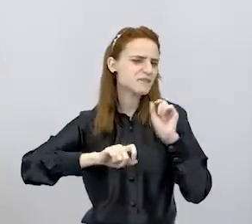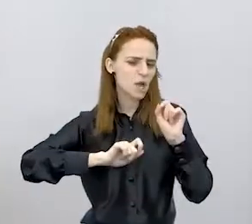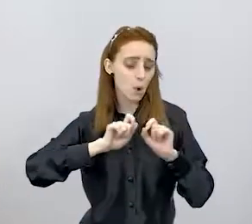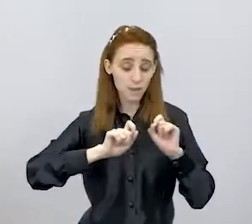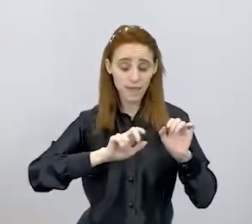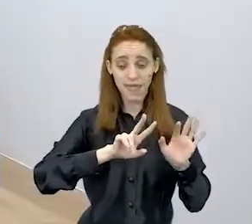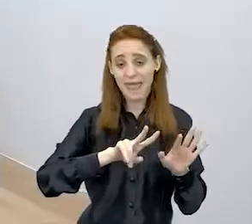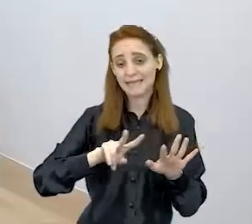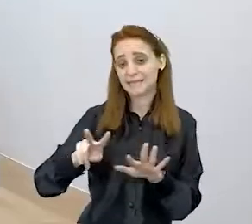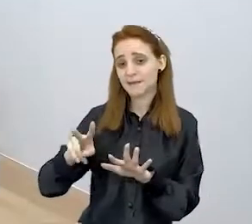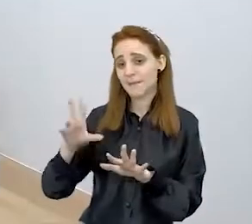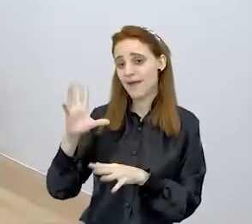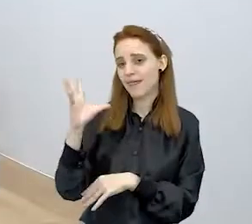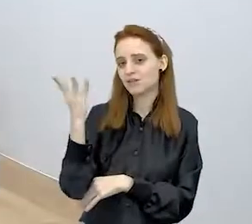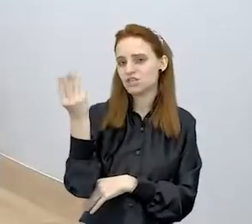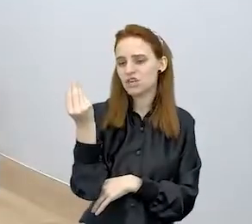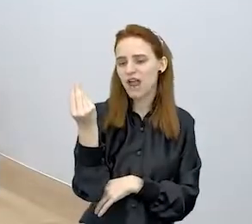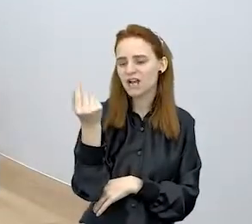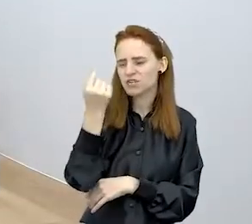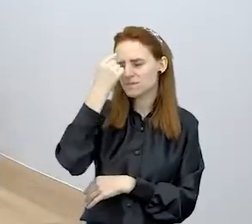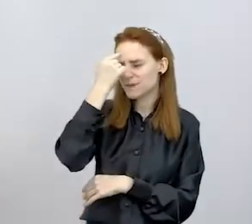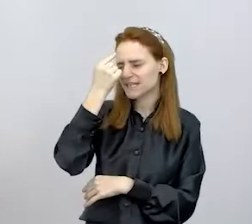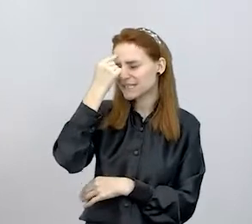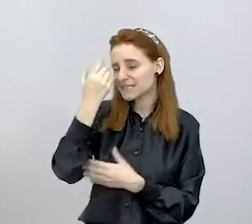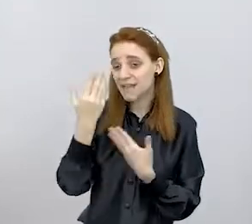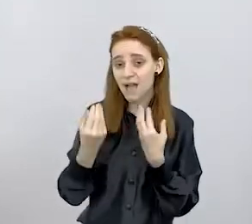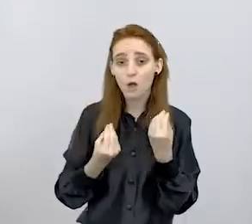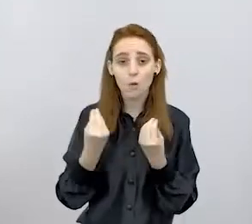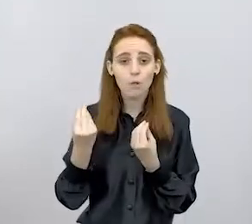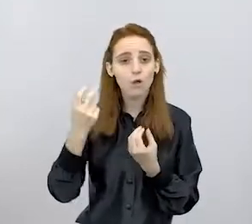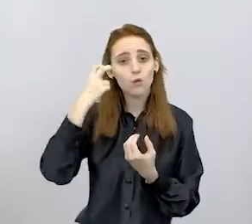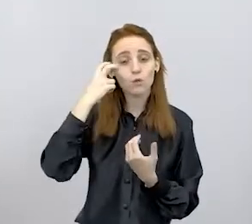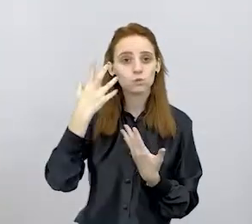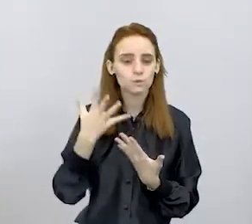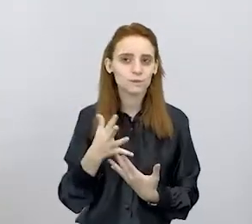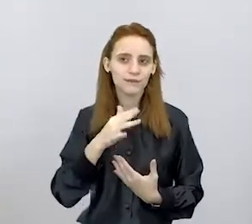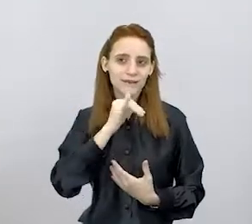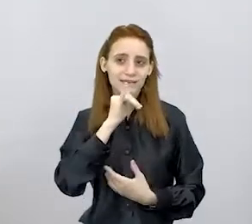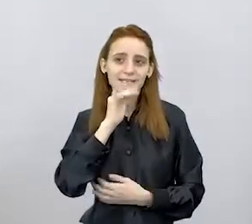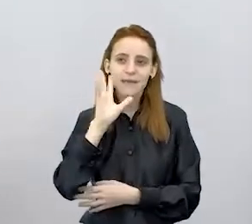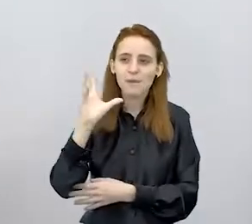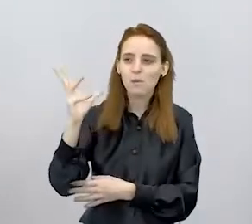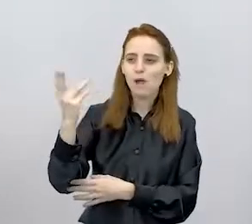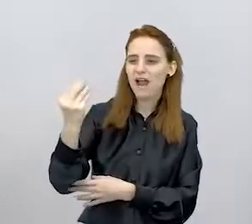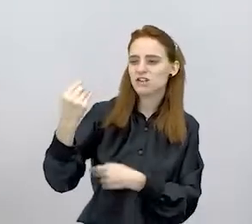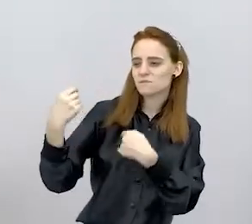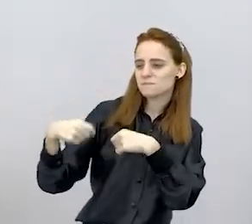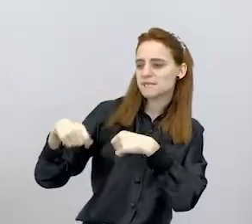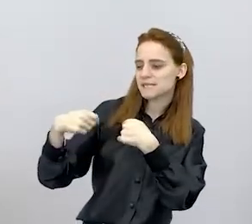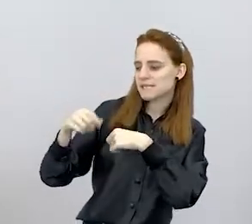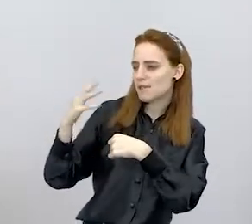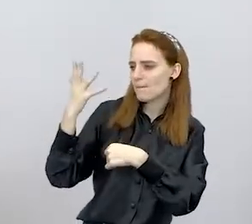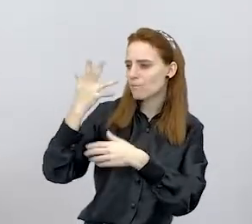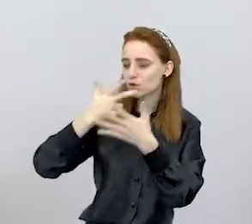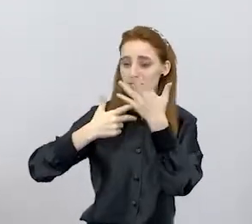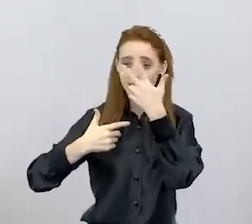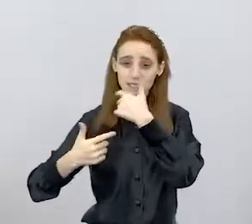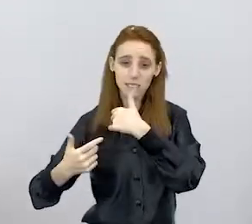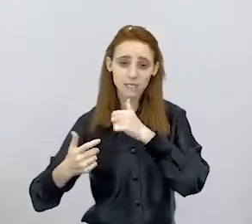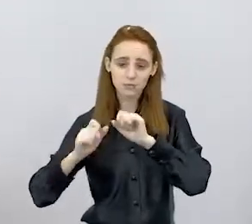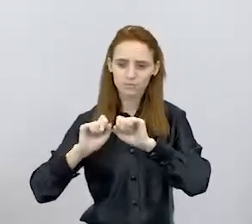queriam repensar esse tradicionalismo. Olha, a arte, para ser arte, tem que ser o belo, tem que ser